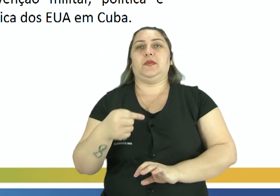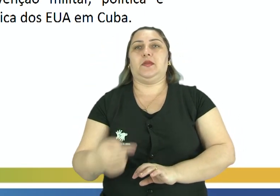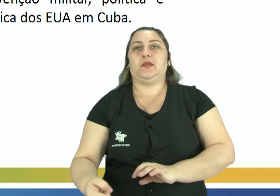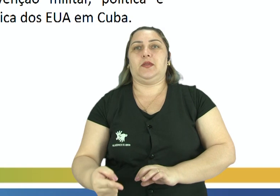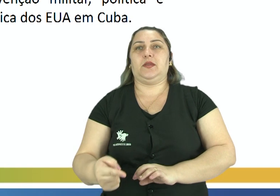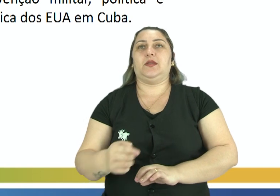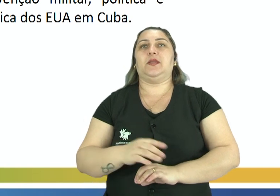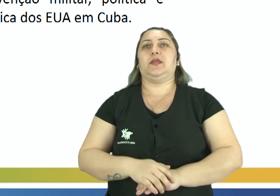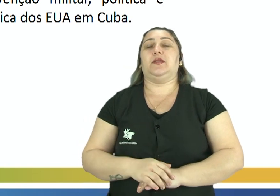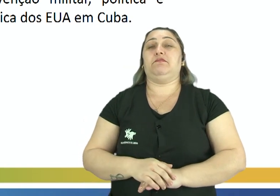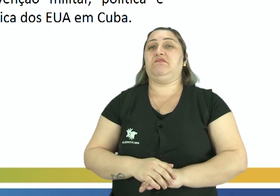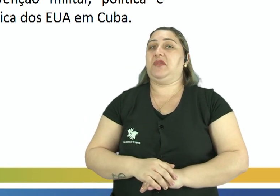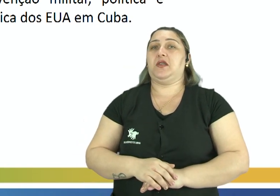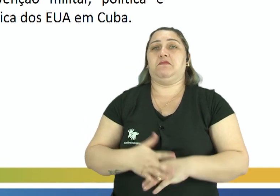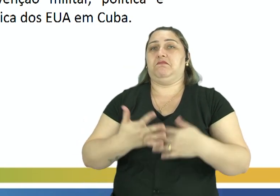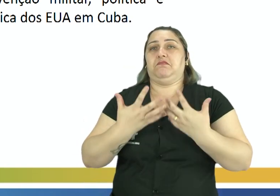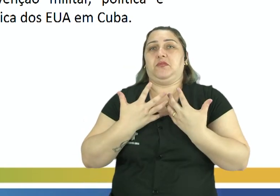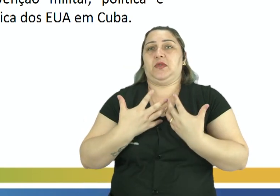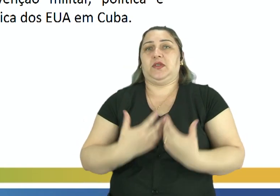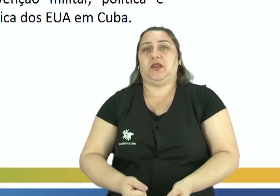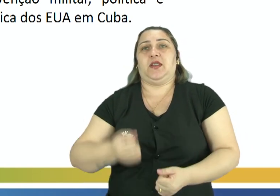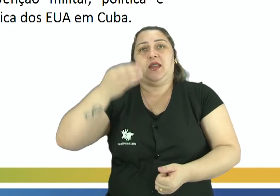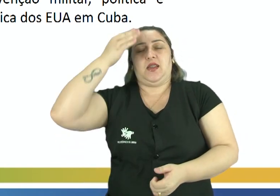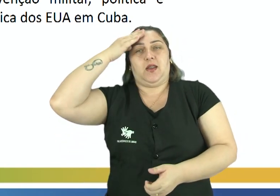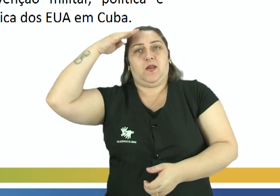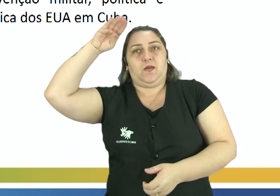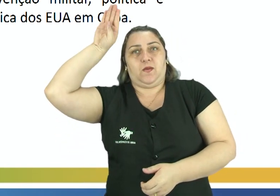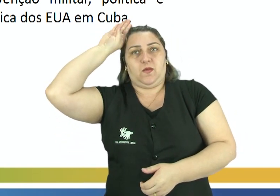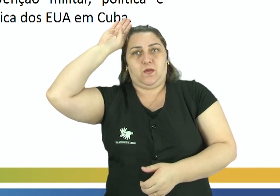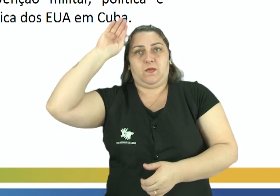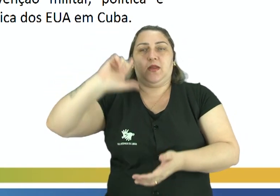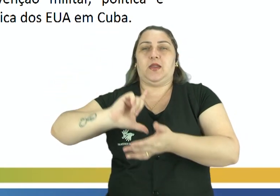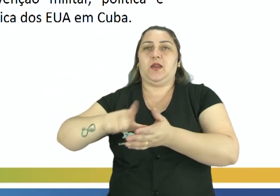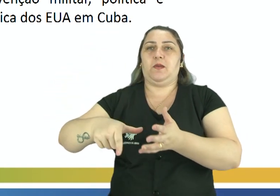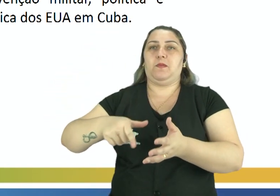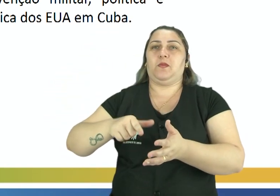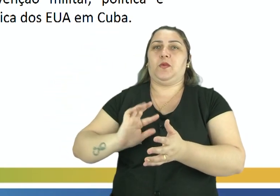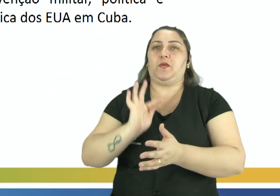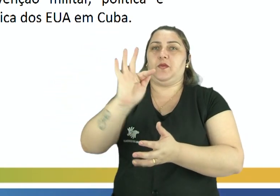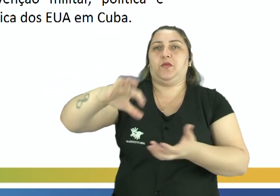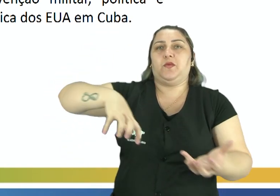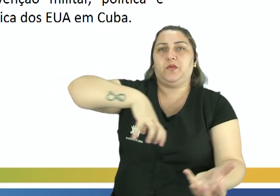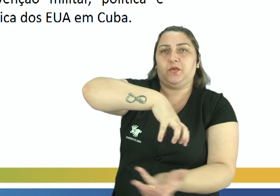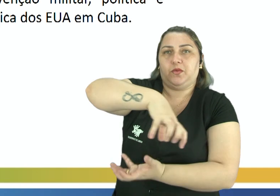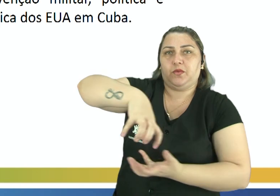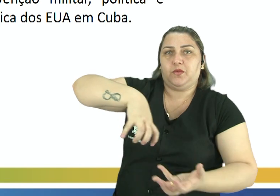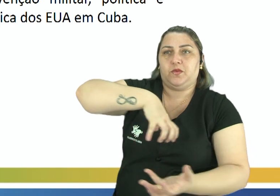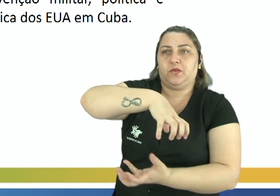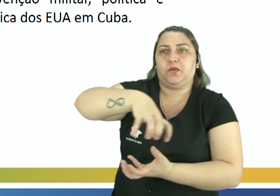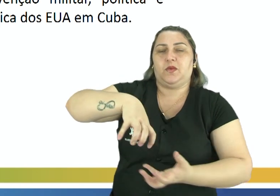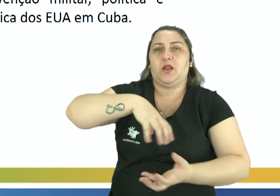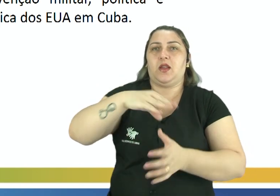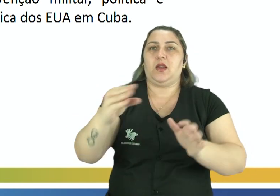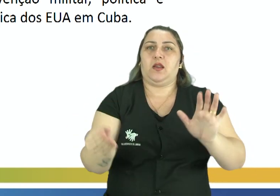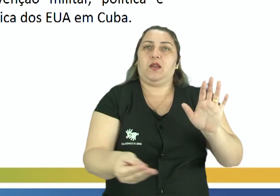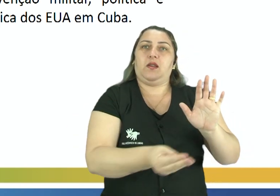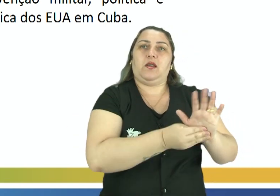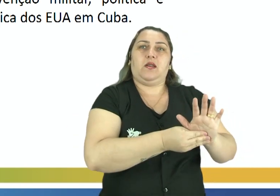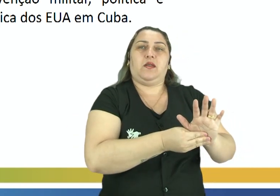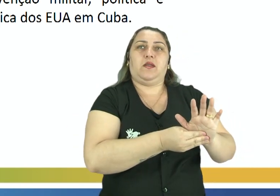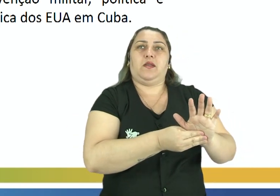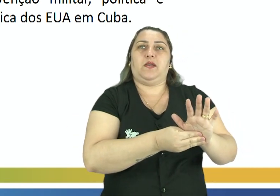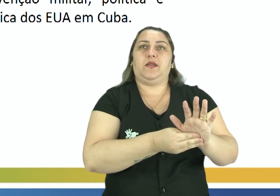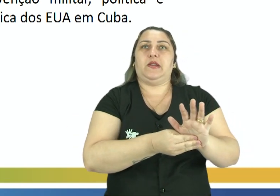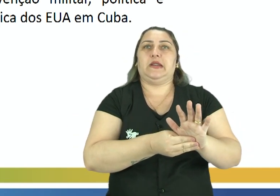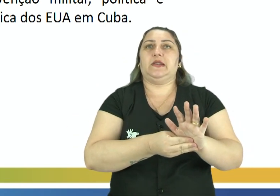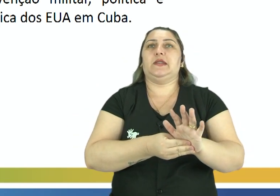um descontentamento em Cuba, que vai gerar depois uma revolução, que é exatamente colocar